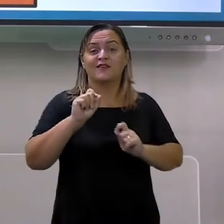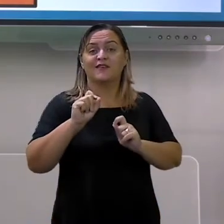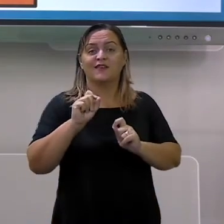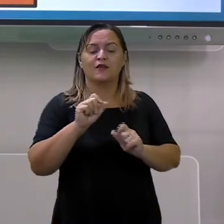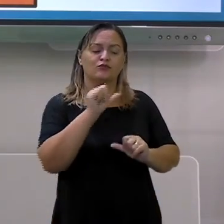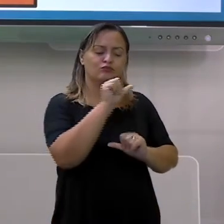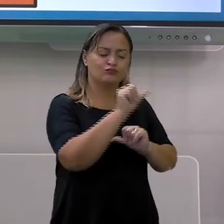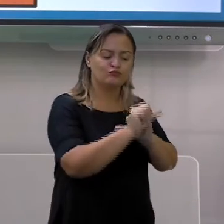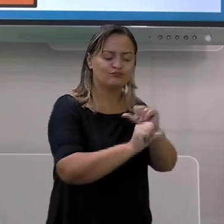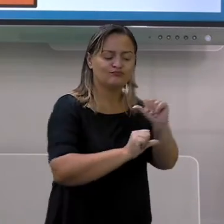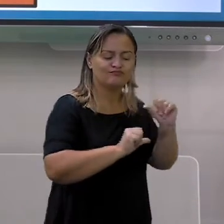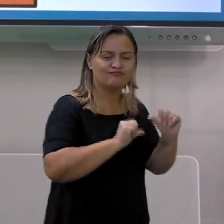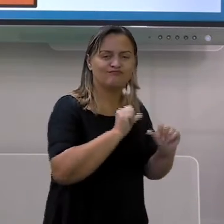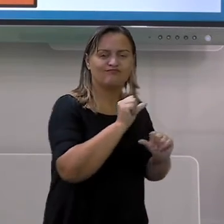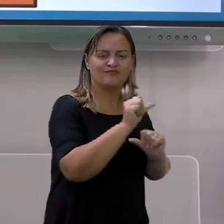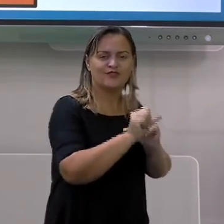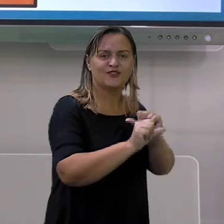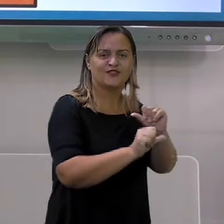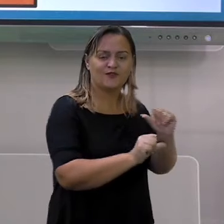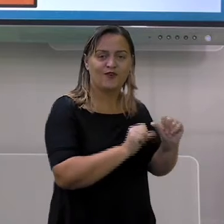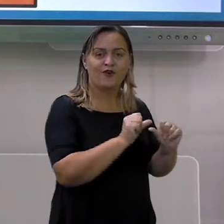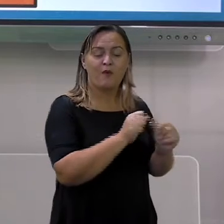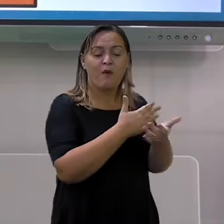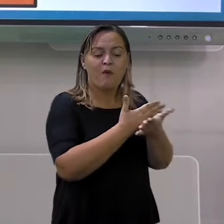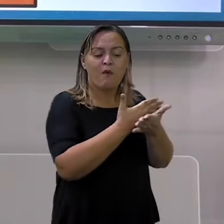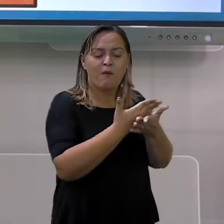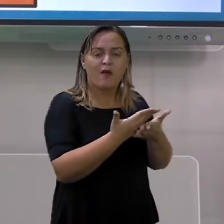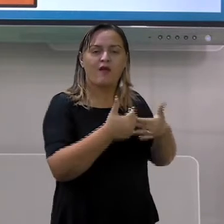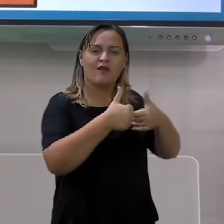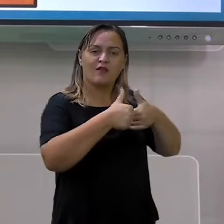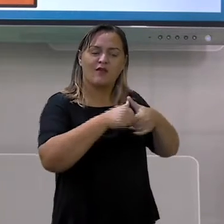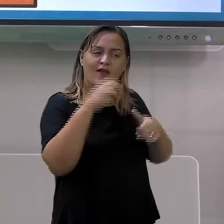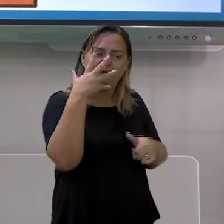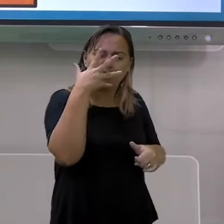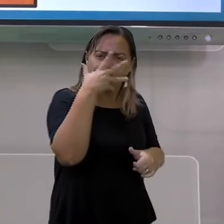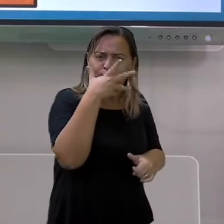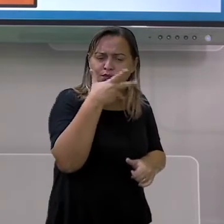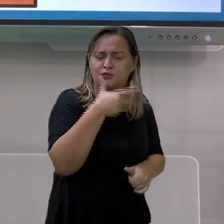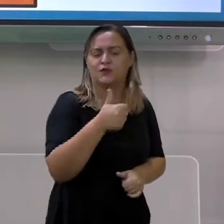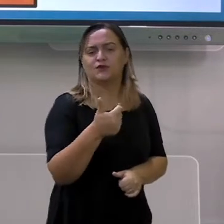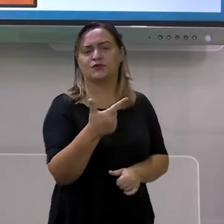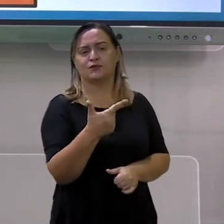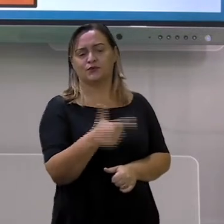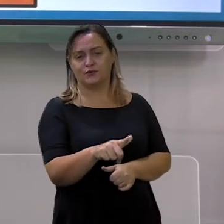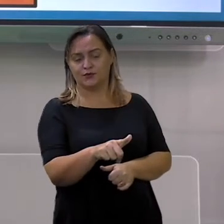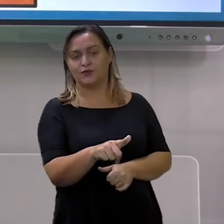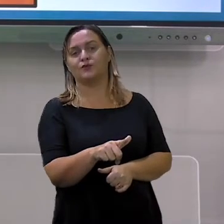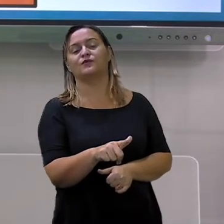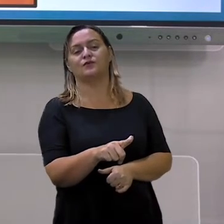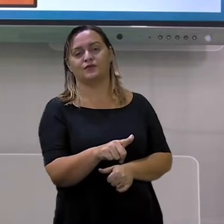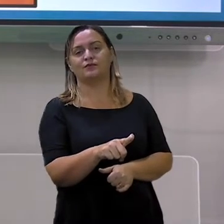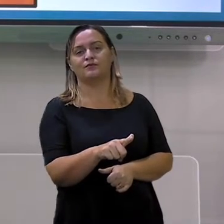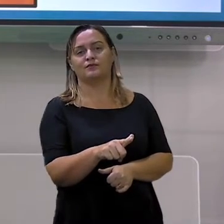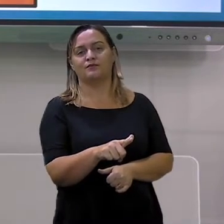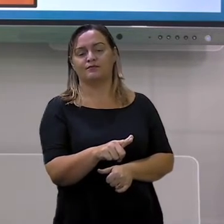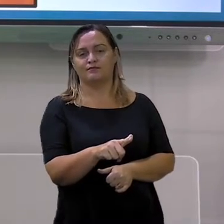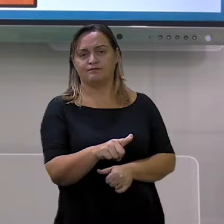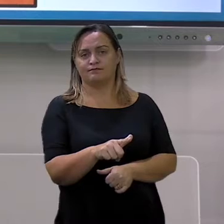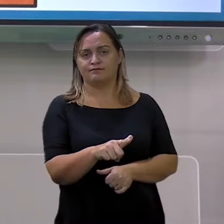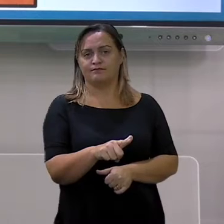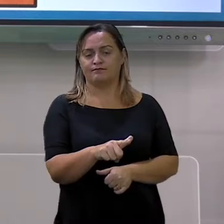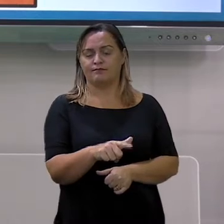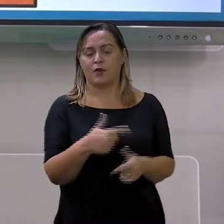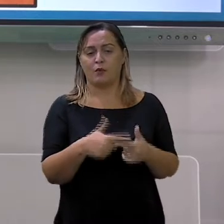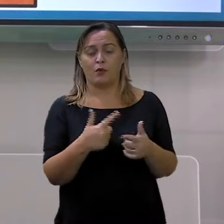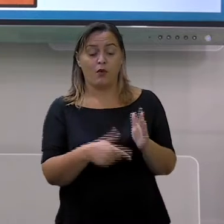há lugares que é uma desordem muito grande em relação às construções, né? Então, vem o paisagismo para harmonizar ali, cuidar